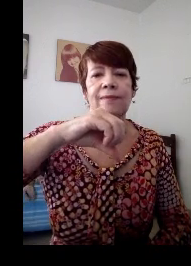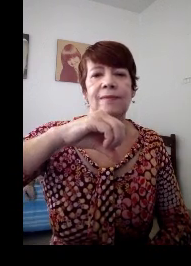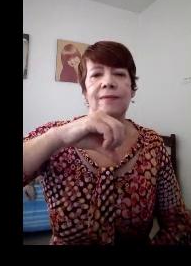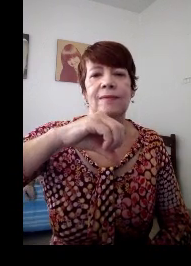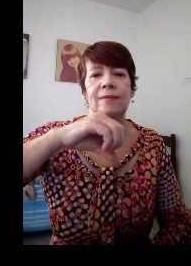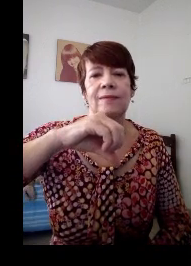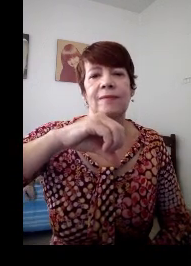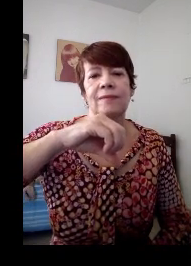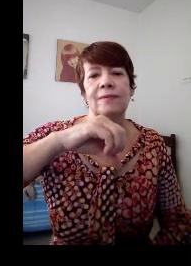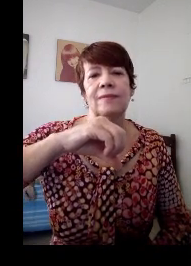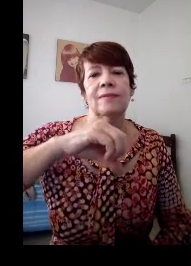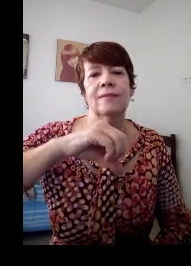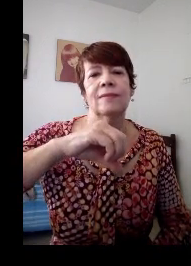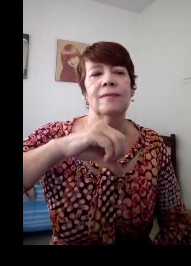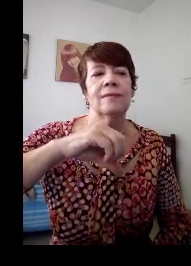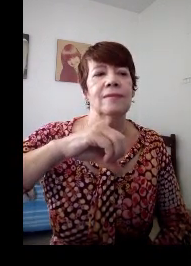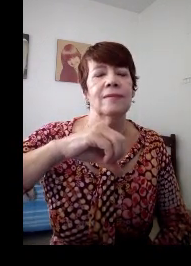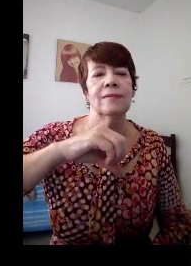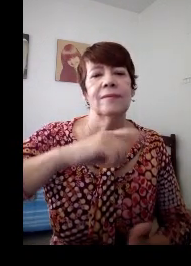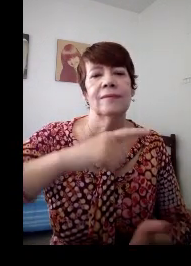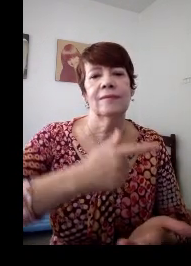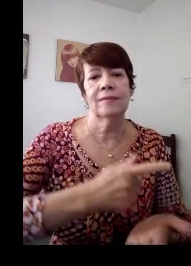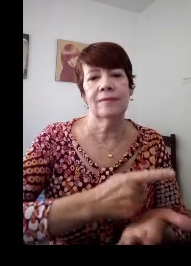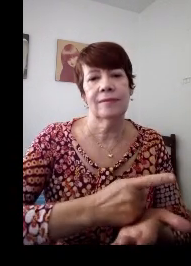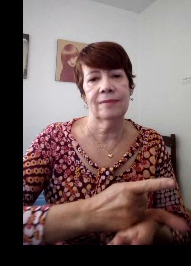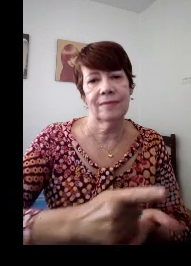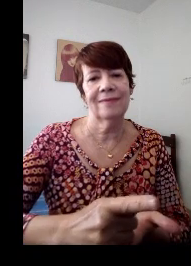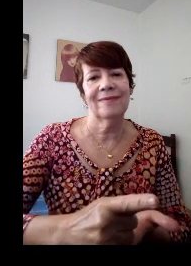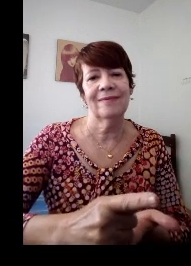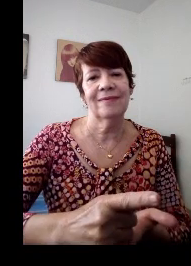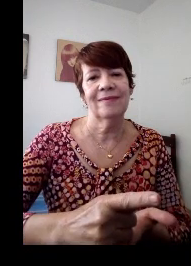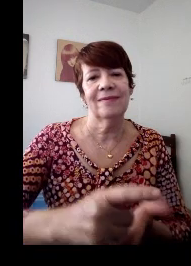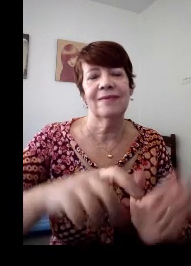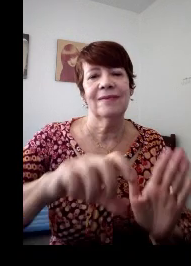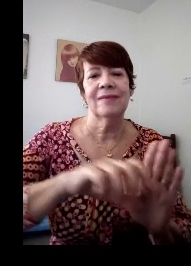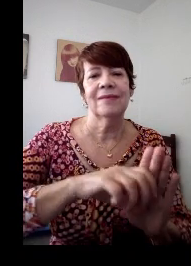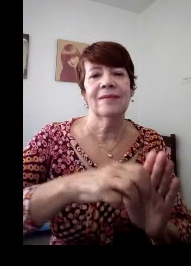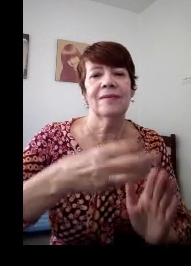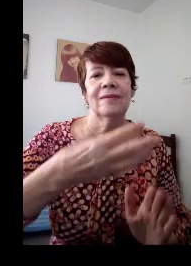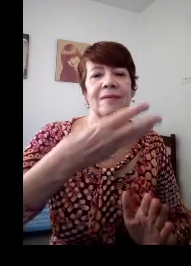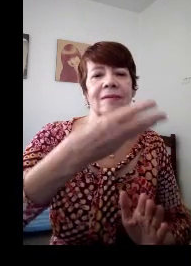ler lá no livro de Gênesis,